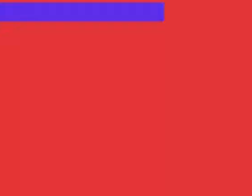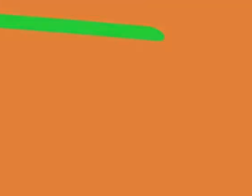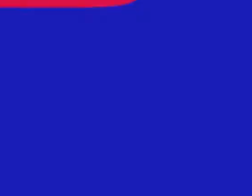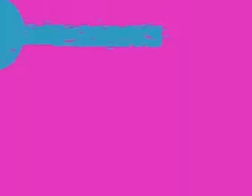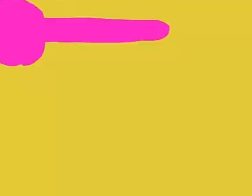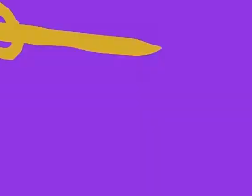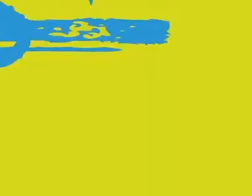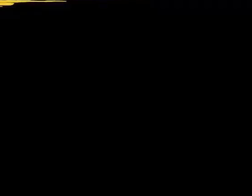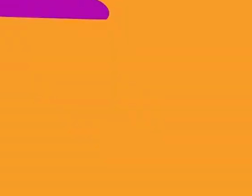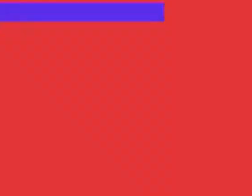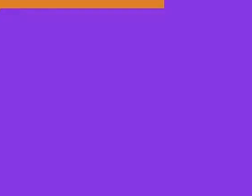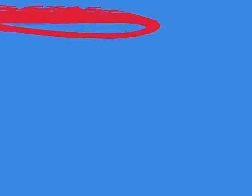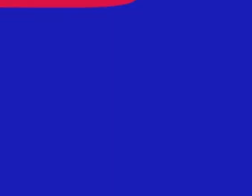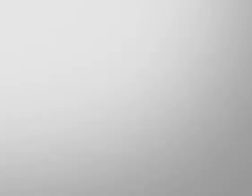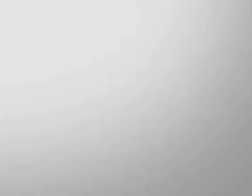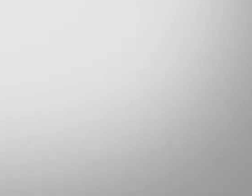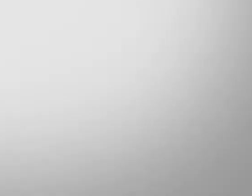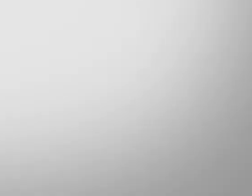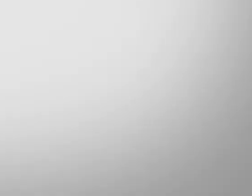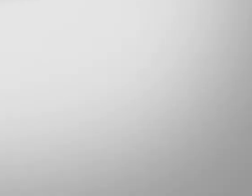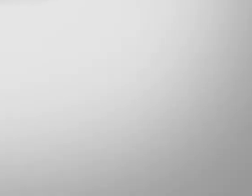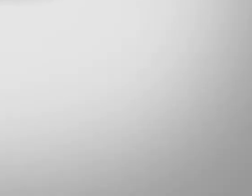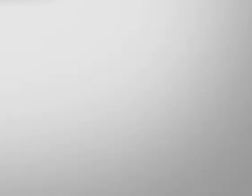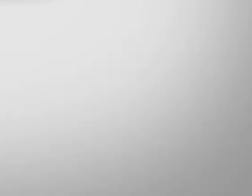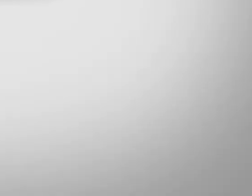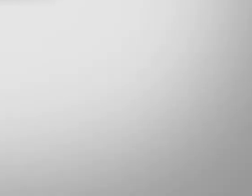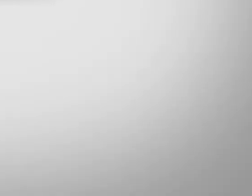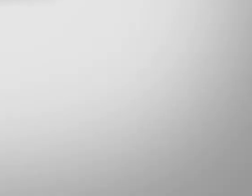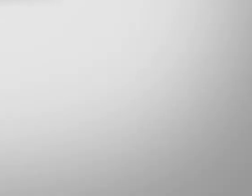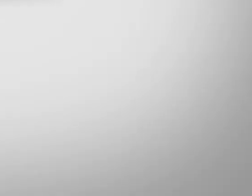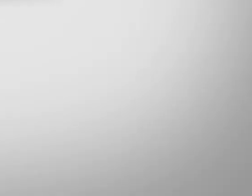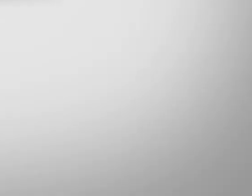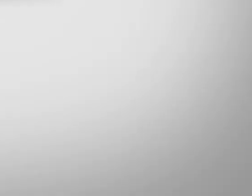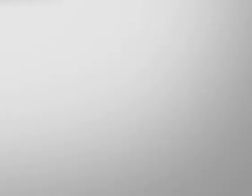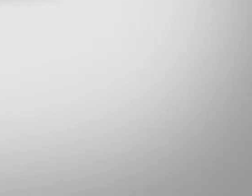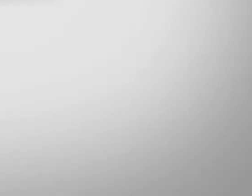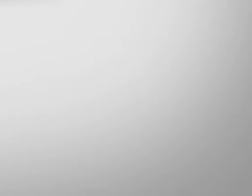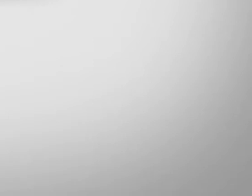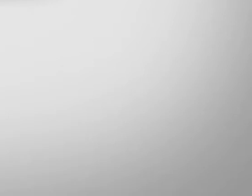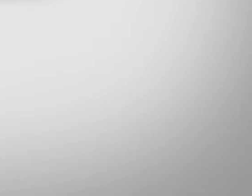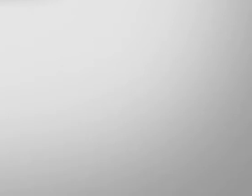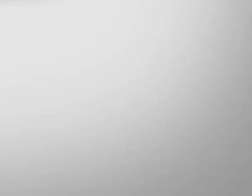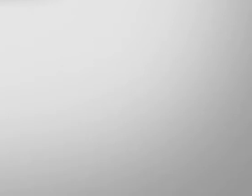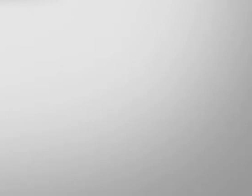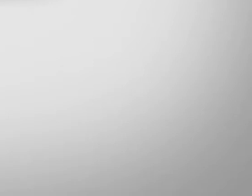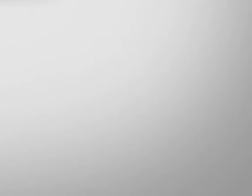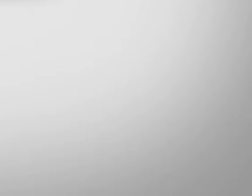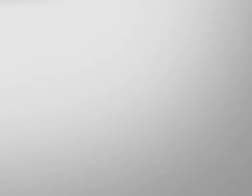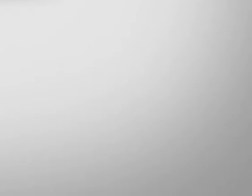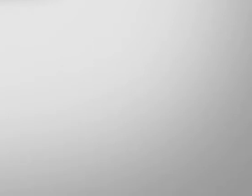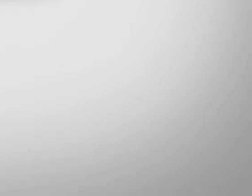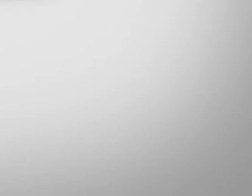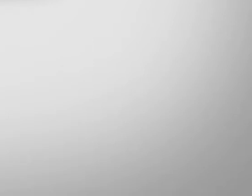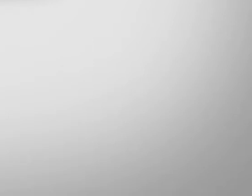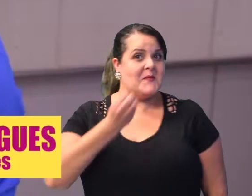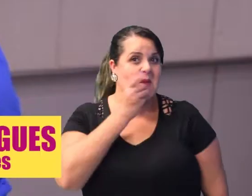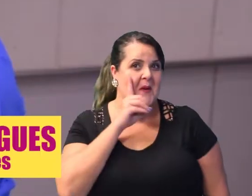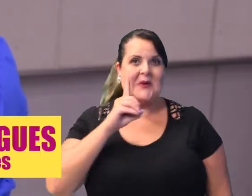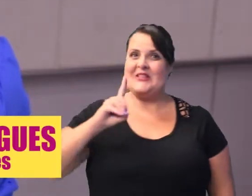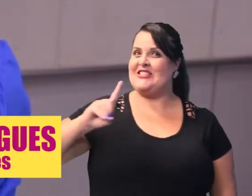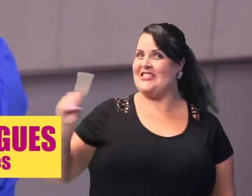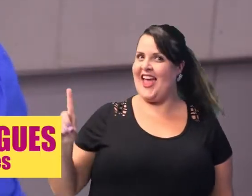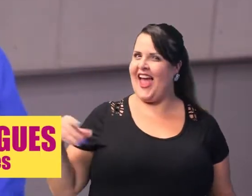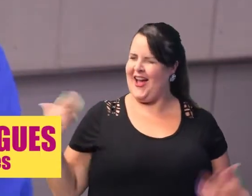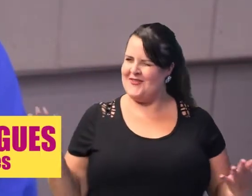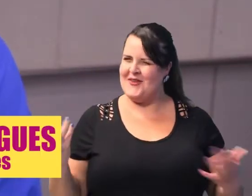o equilíbrio oferecimento de 4 esporte para todos tudo para o esporte bom